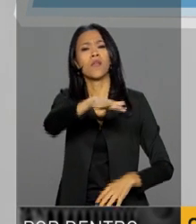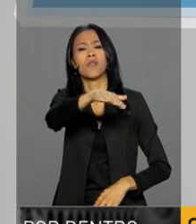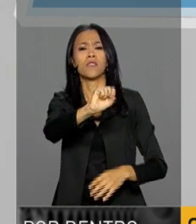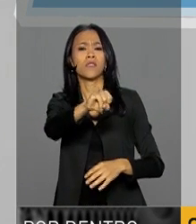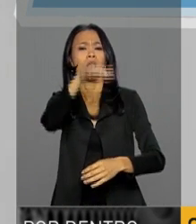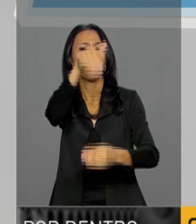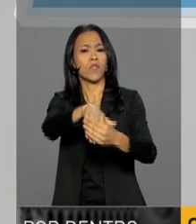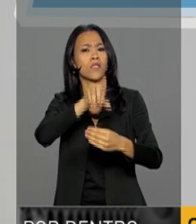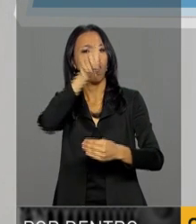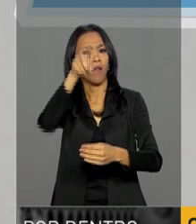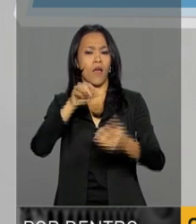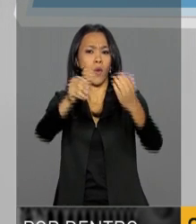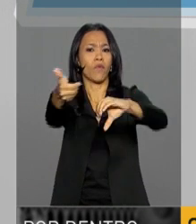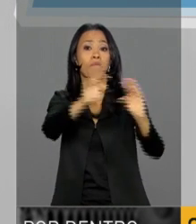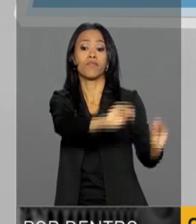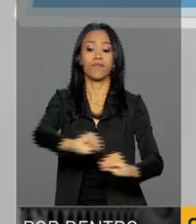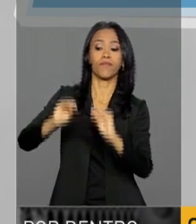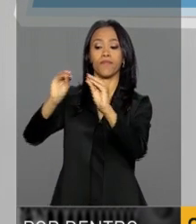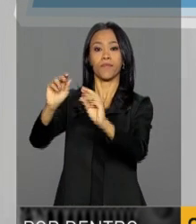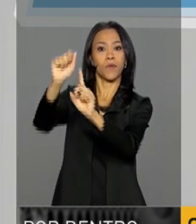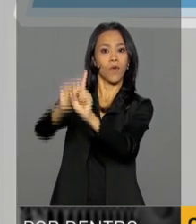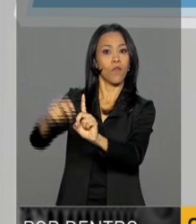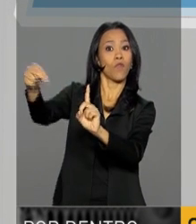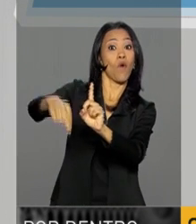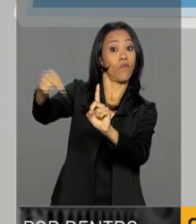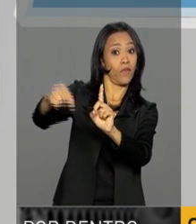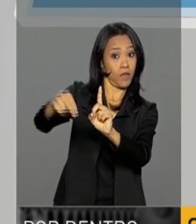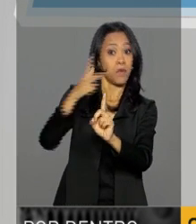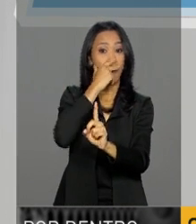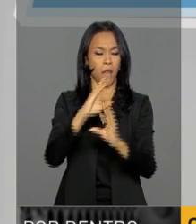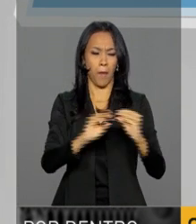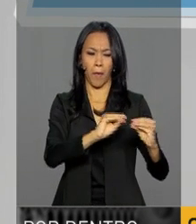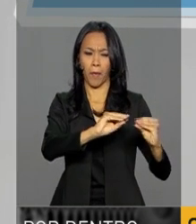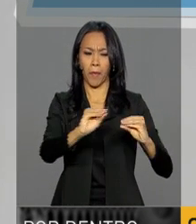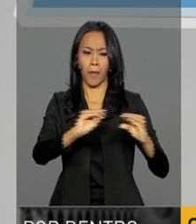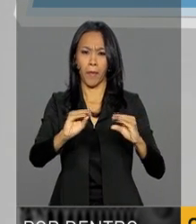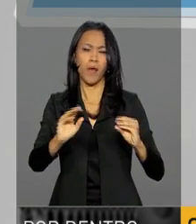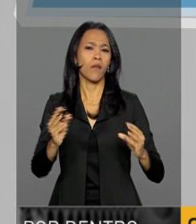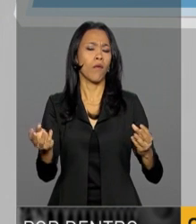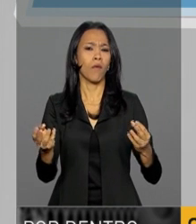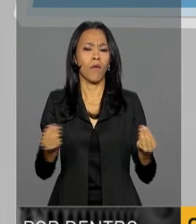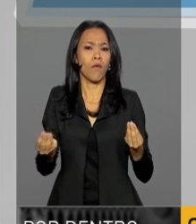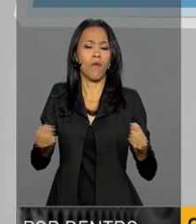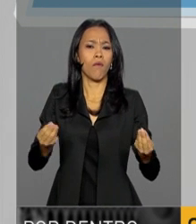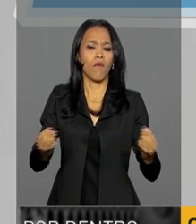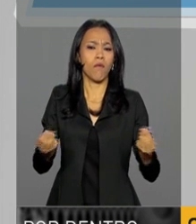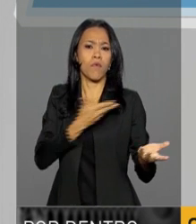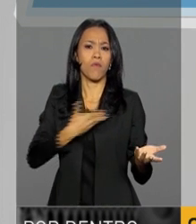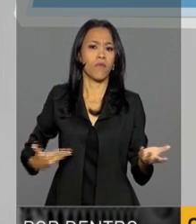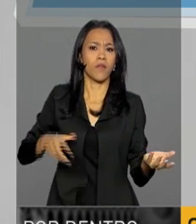no congresso ficar para novembro como já está sendo costurada dentro do congresso nacional eu queria saber como que o governo já estuda